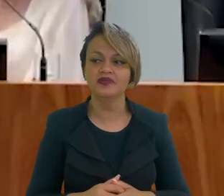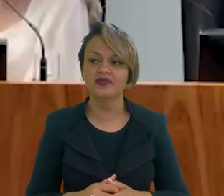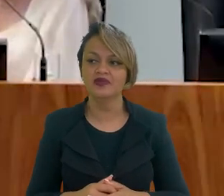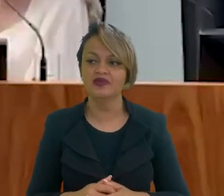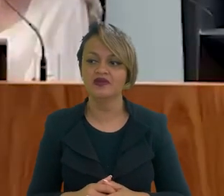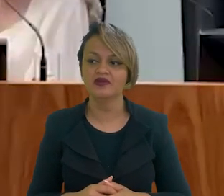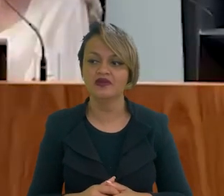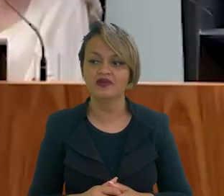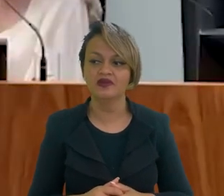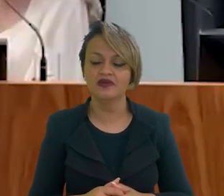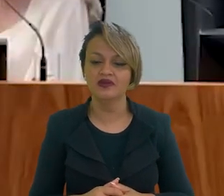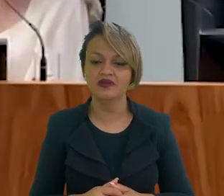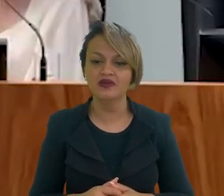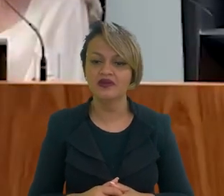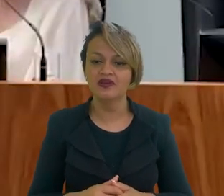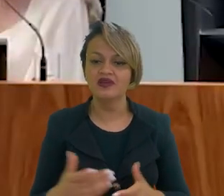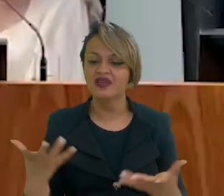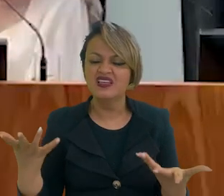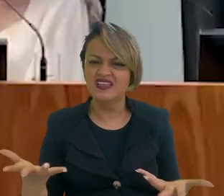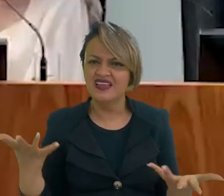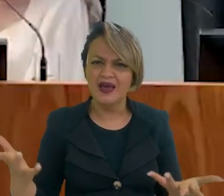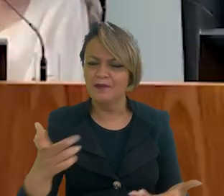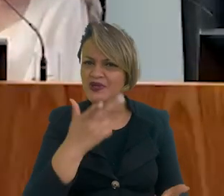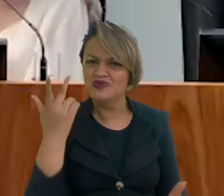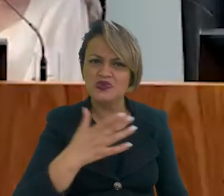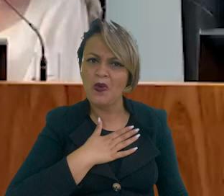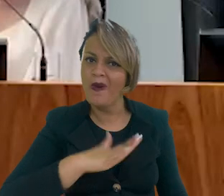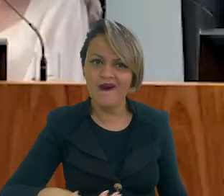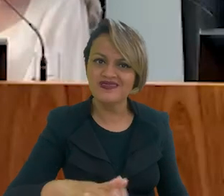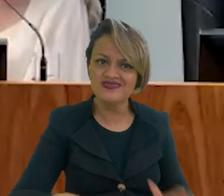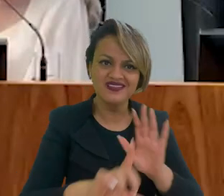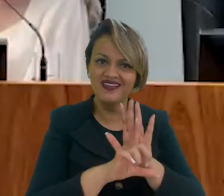então não sei o que vai acontecer então assim